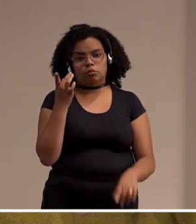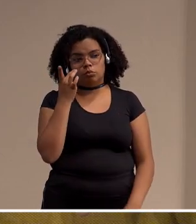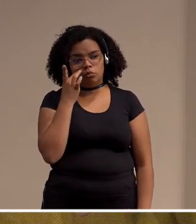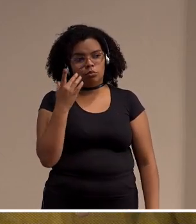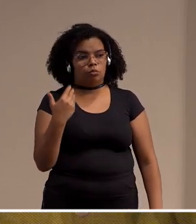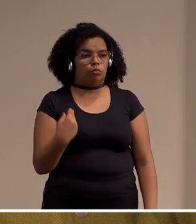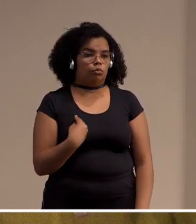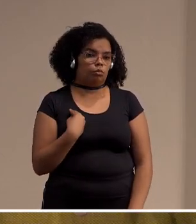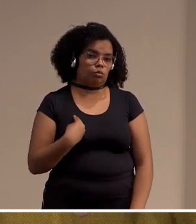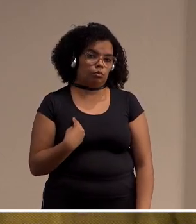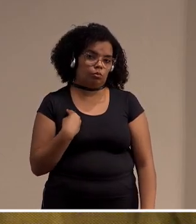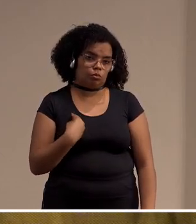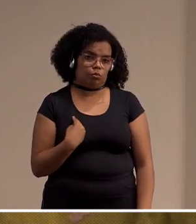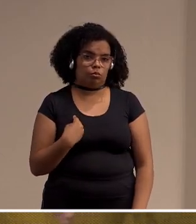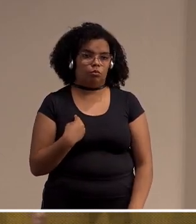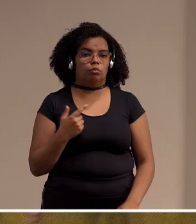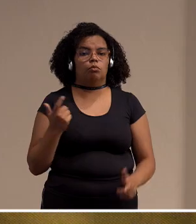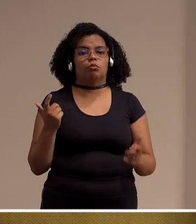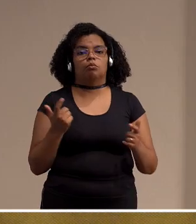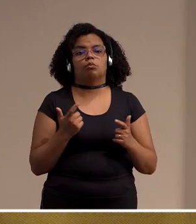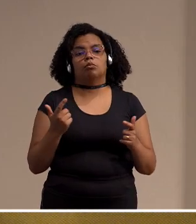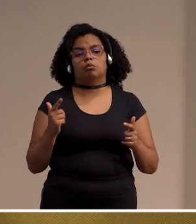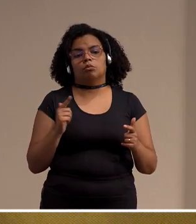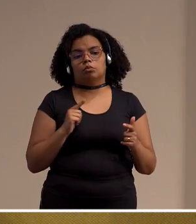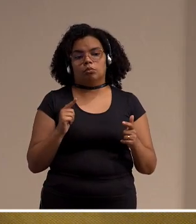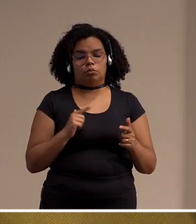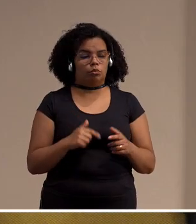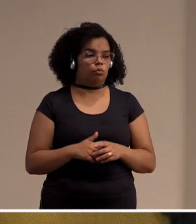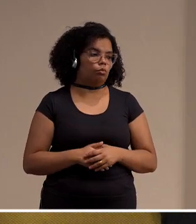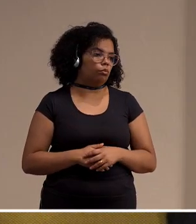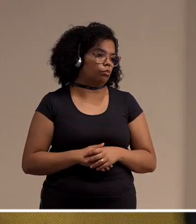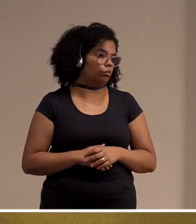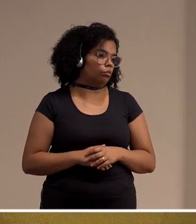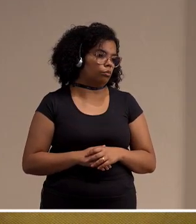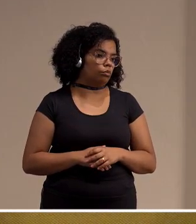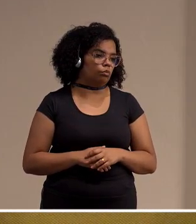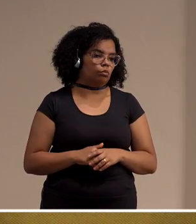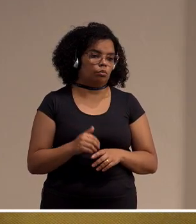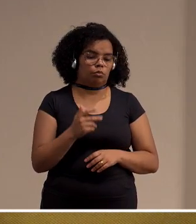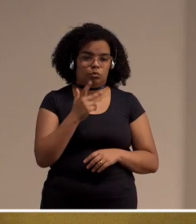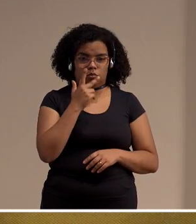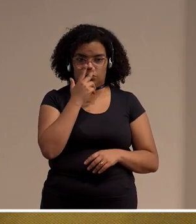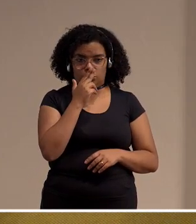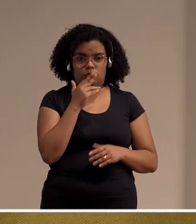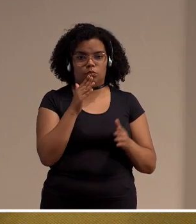utopia também. Em minha escrita eu acho esse procedimento